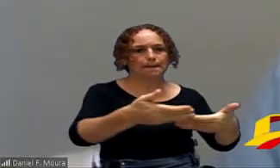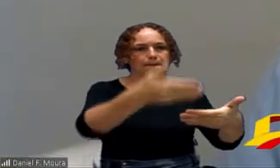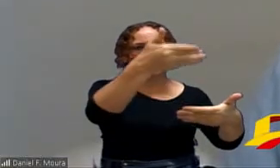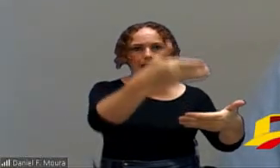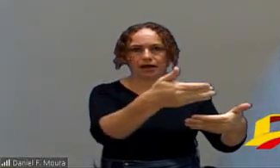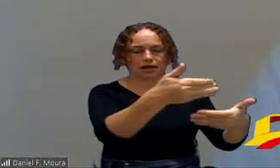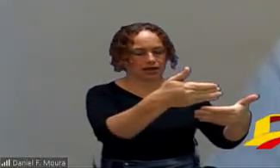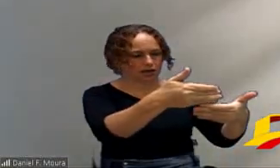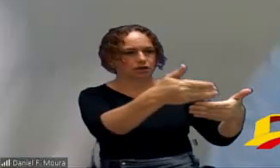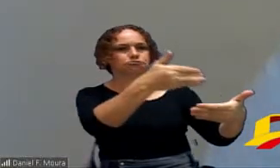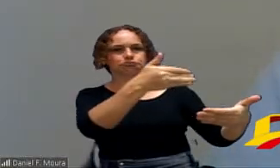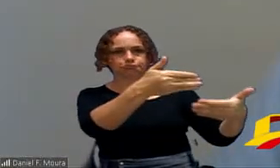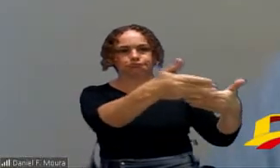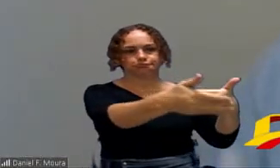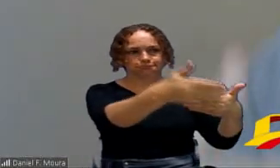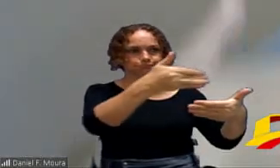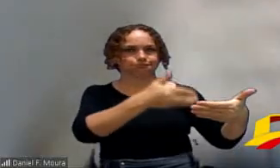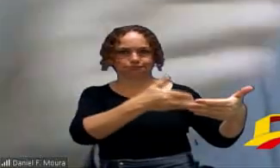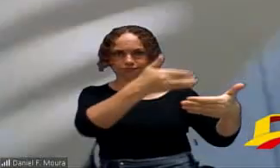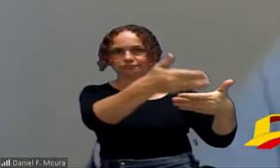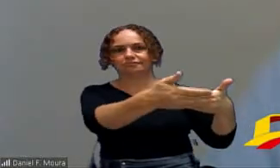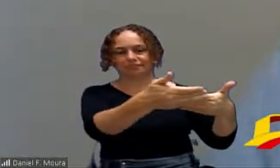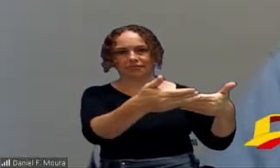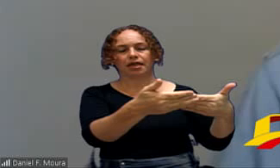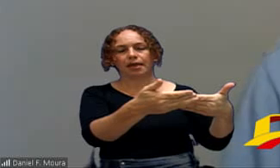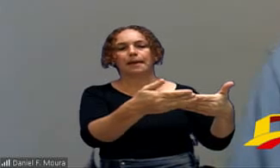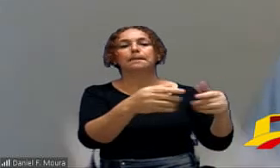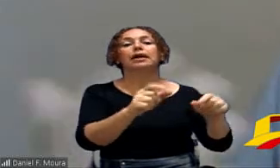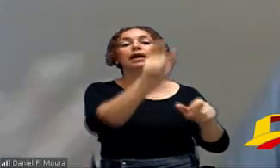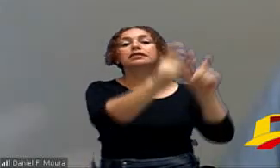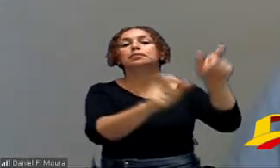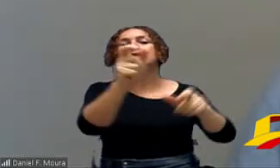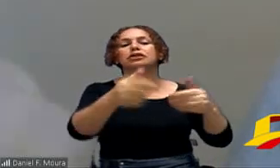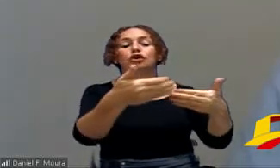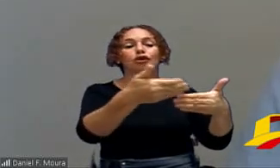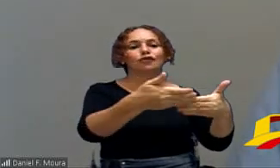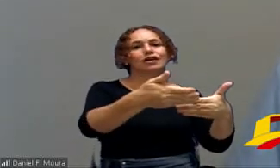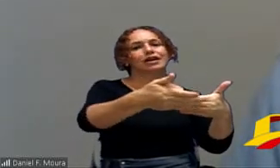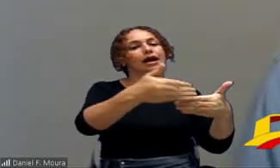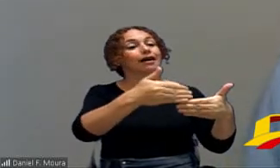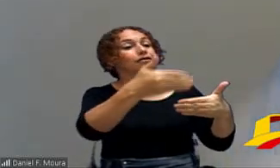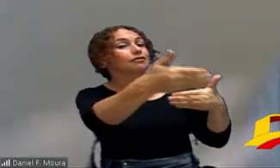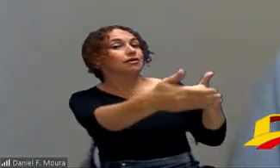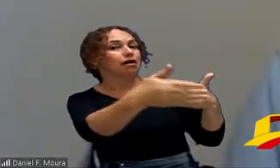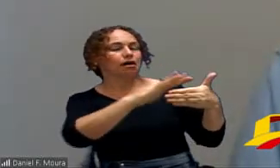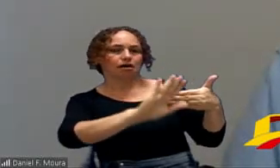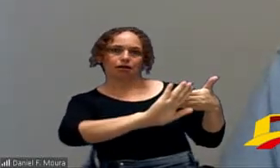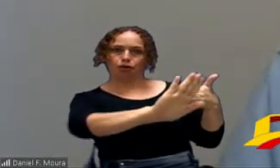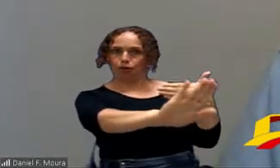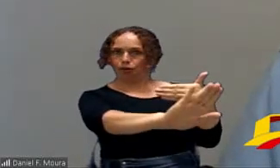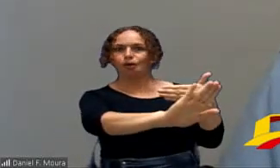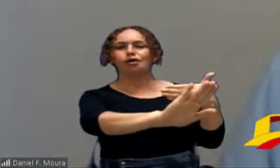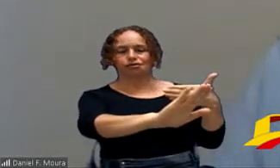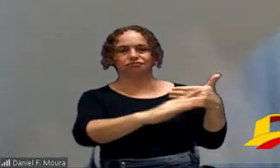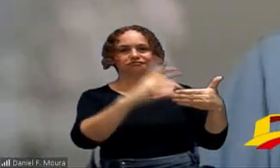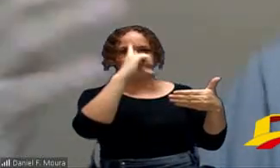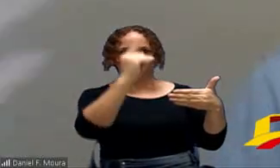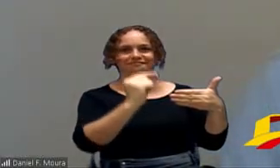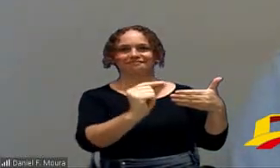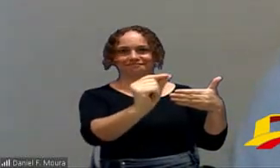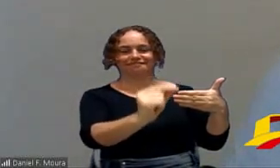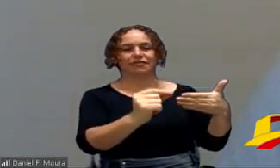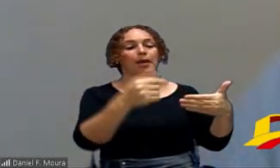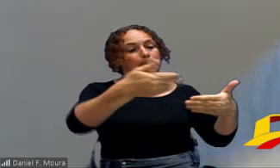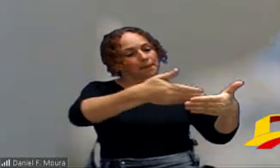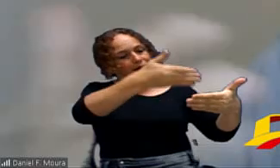elefante no santuário. Eles são treinados e aos poucos eles vão permitir que a gente acesse as partes dos corpos deles para a gente fazer os tratamentos necessários. Ao mesmo tempo